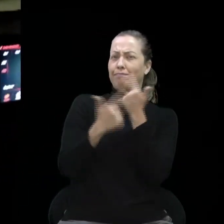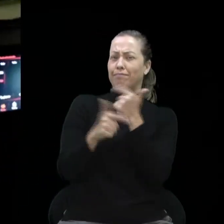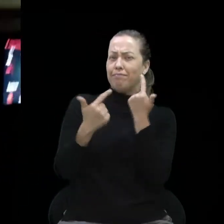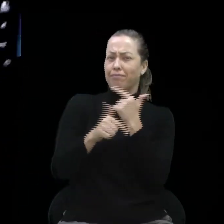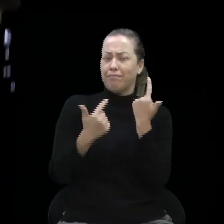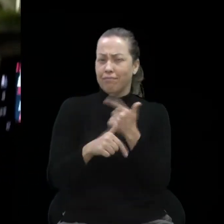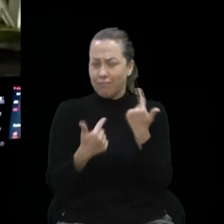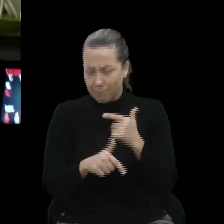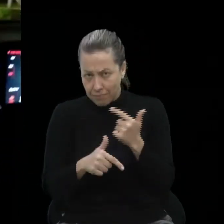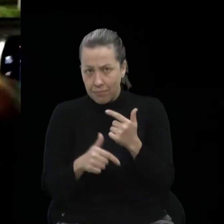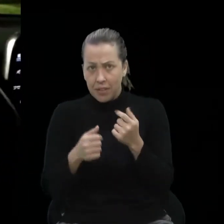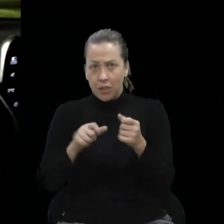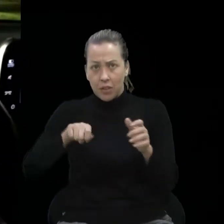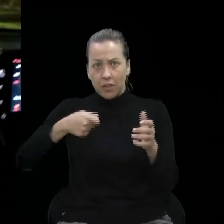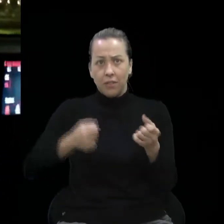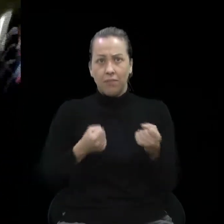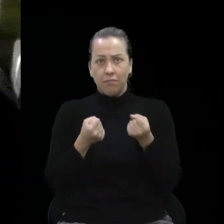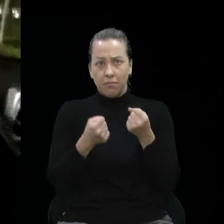Vamos lá.